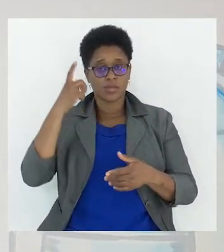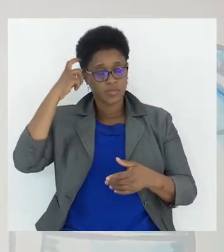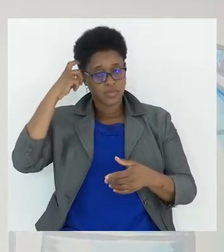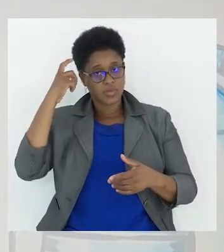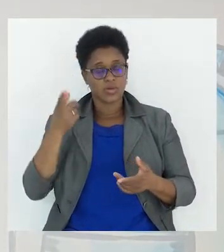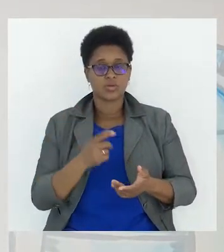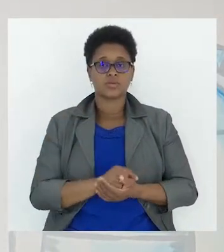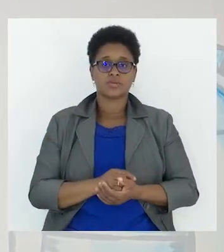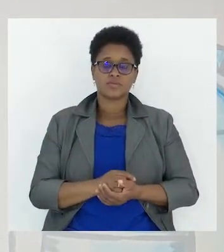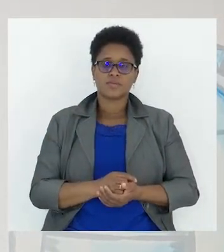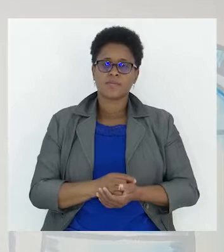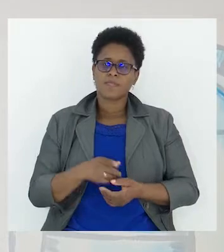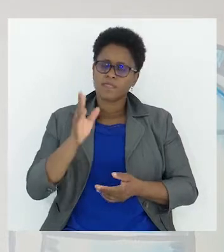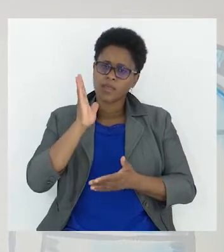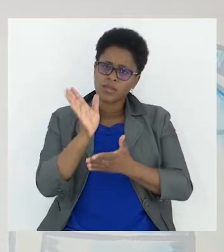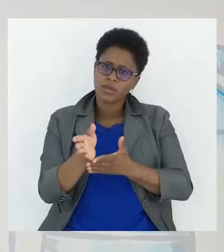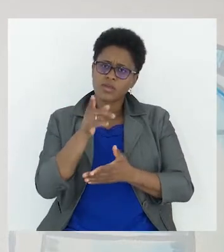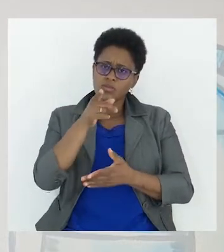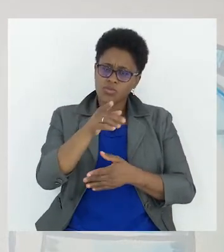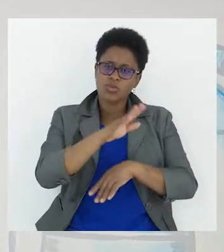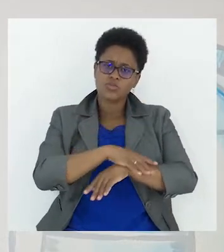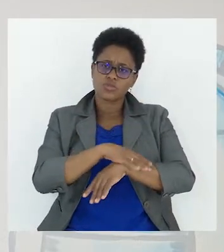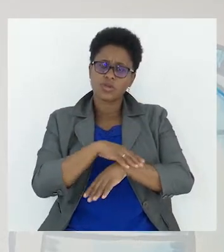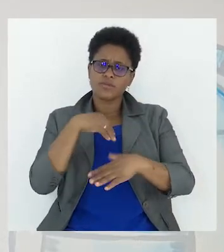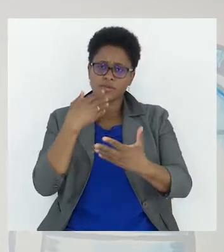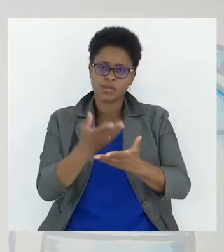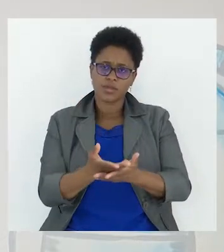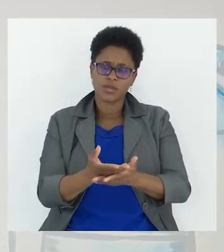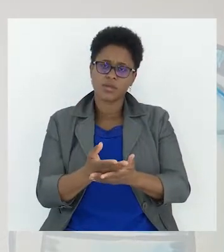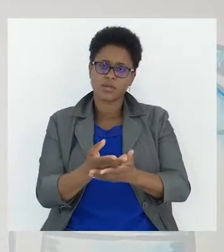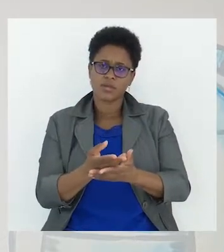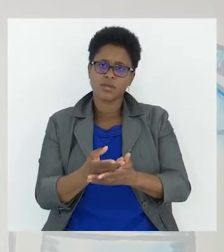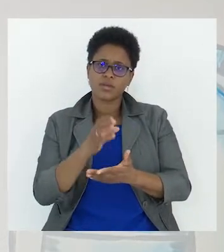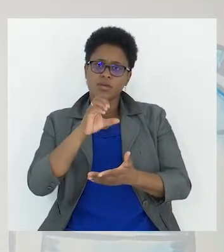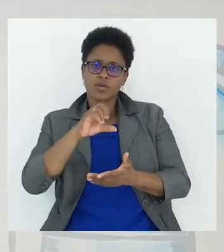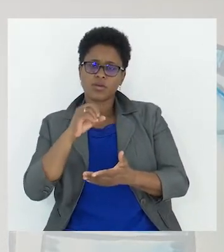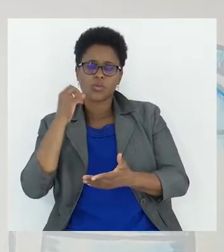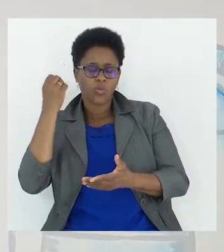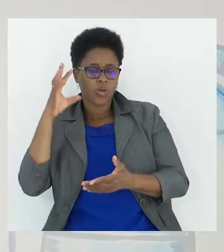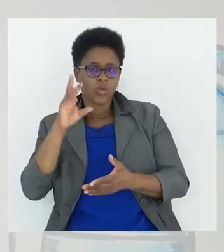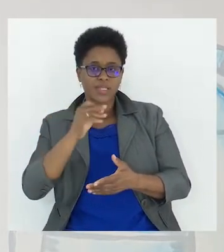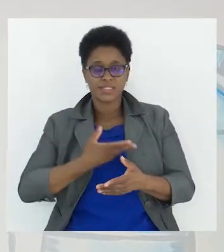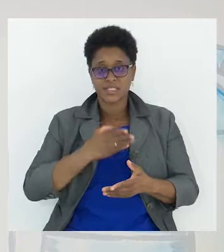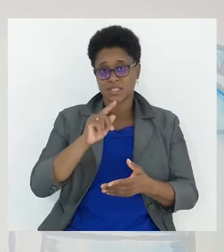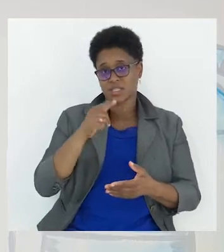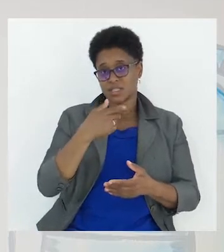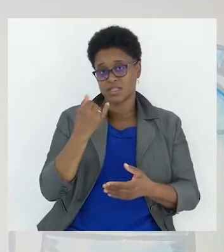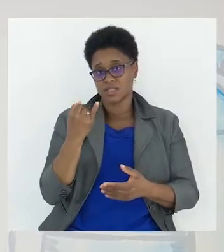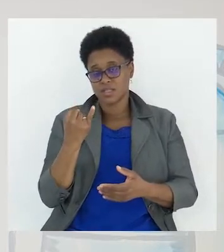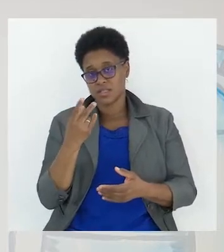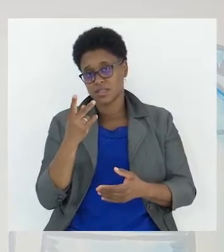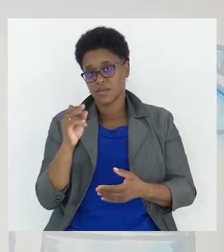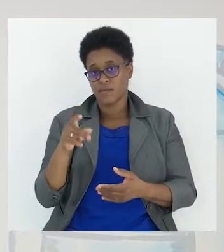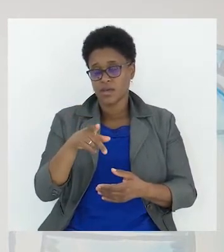indireta, és tu responsável de atribuir qualidades ou adjetivar